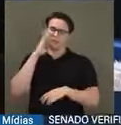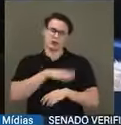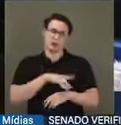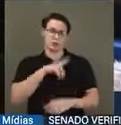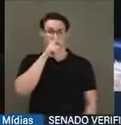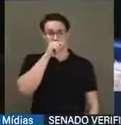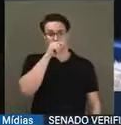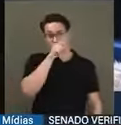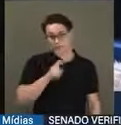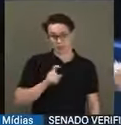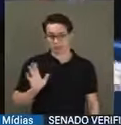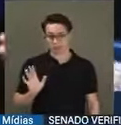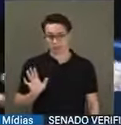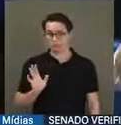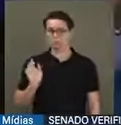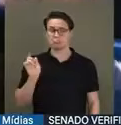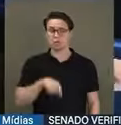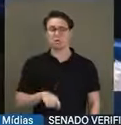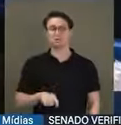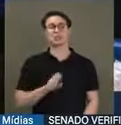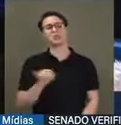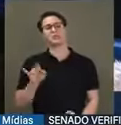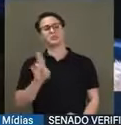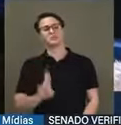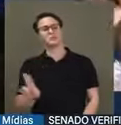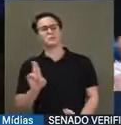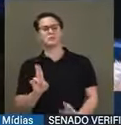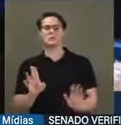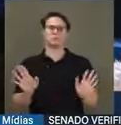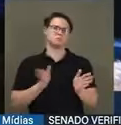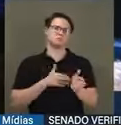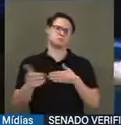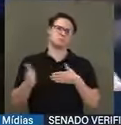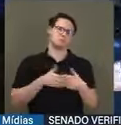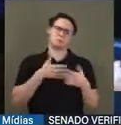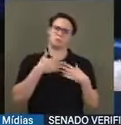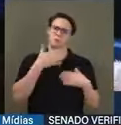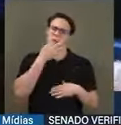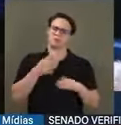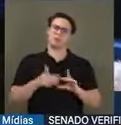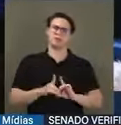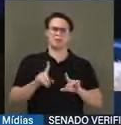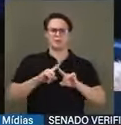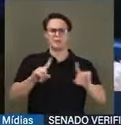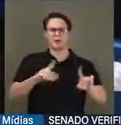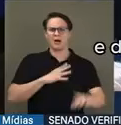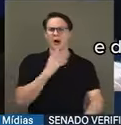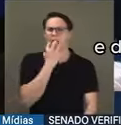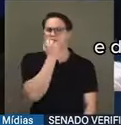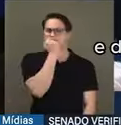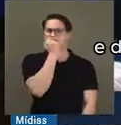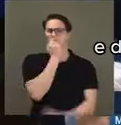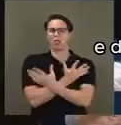Twitter, podem falar mal quem usa, quem não usa, faz parte da democracia. Agora você calar